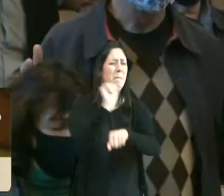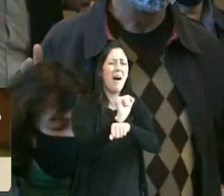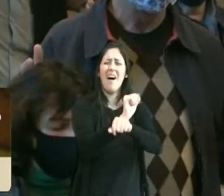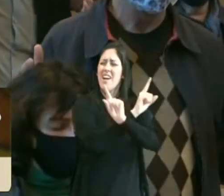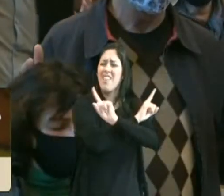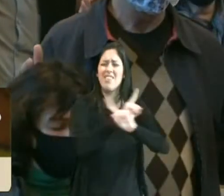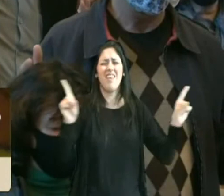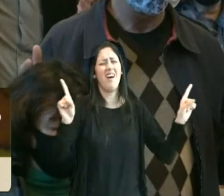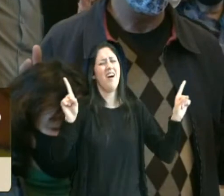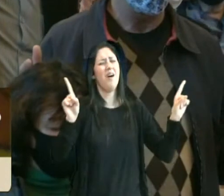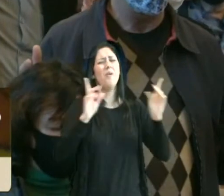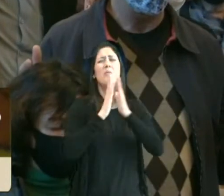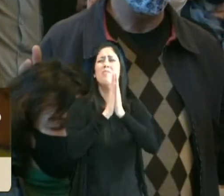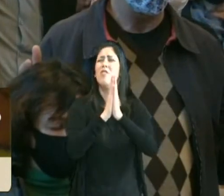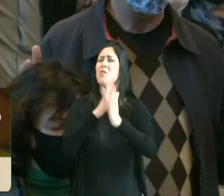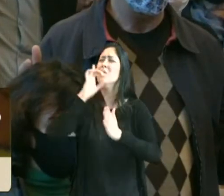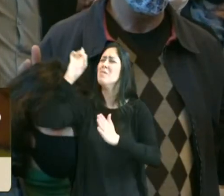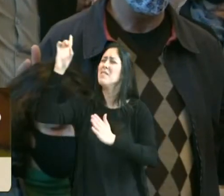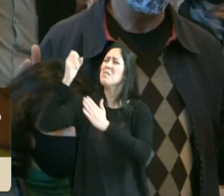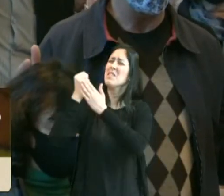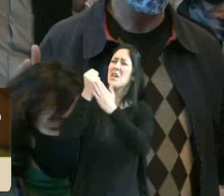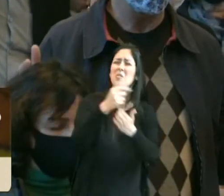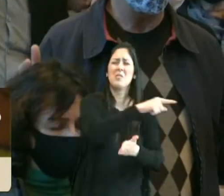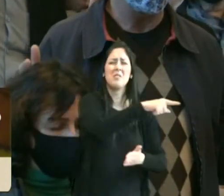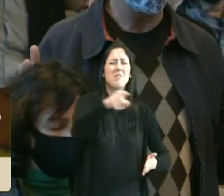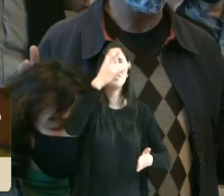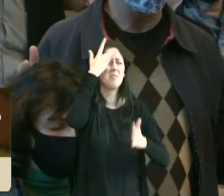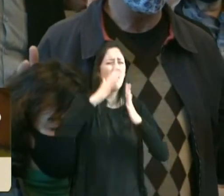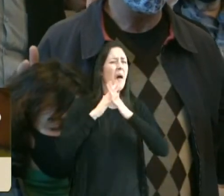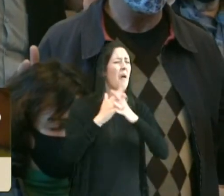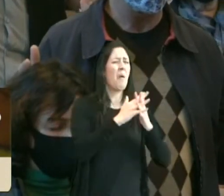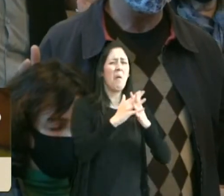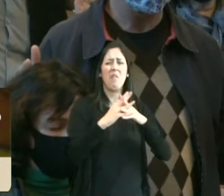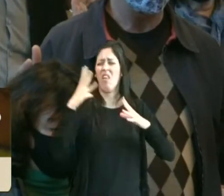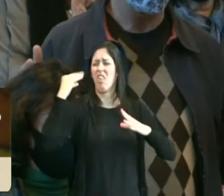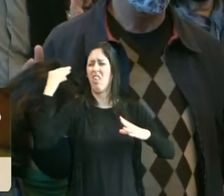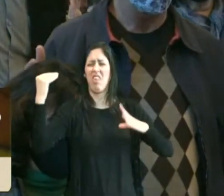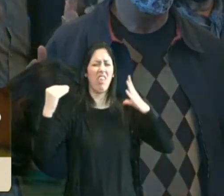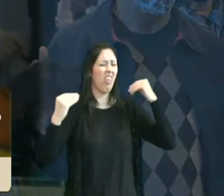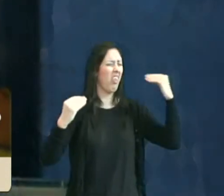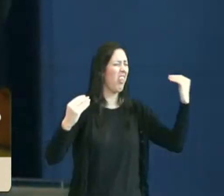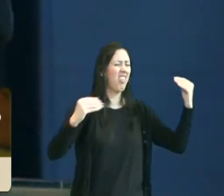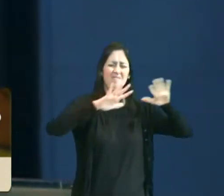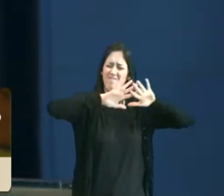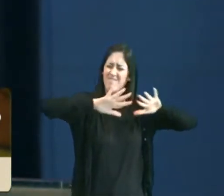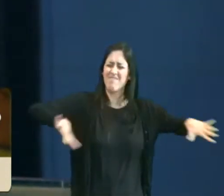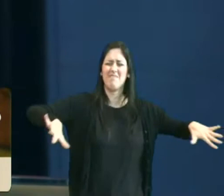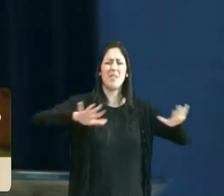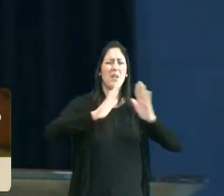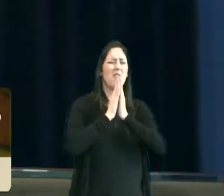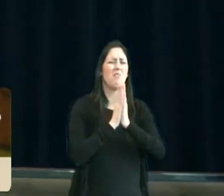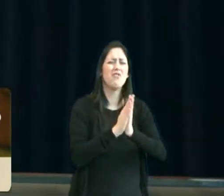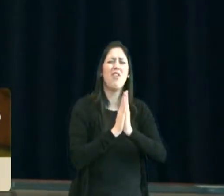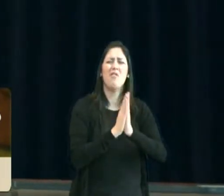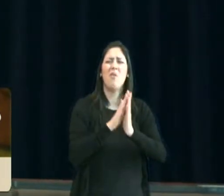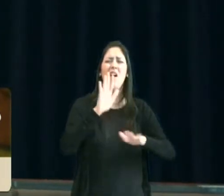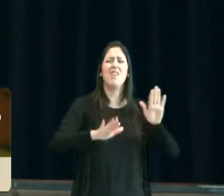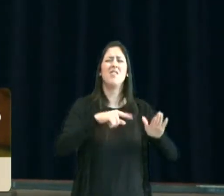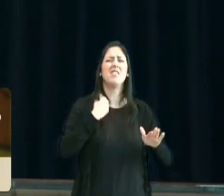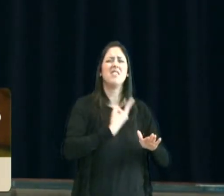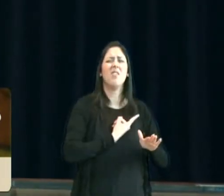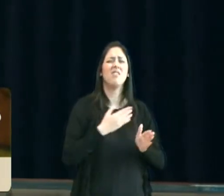Pai, que eles não sejam confundidos pelas vozes que nos levam às vezes na